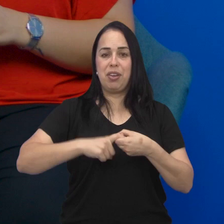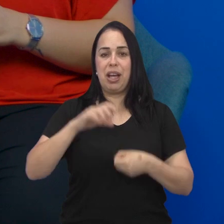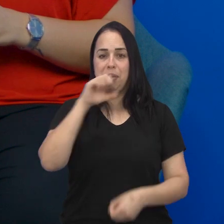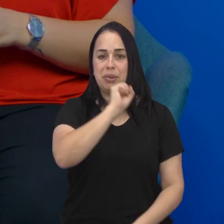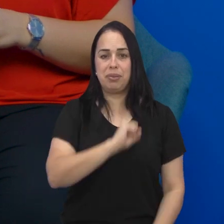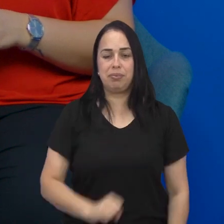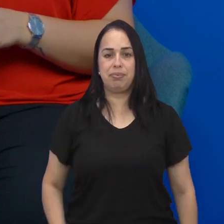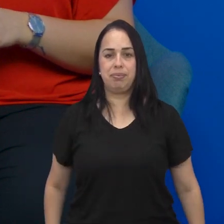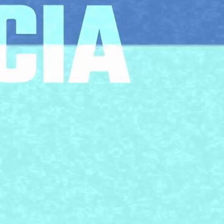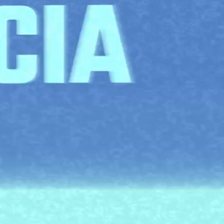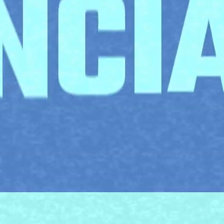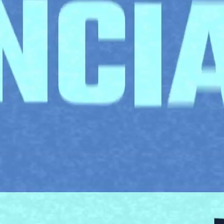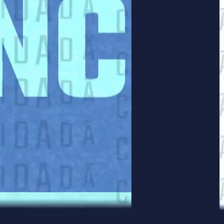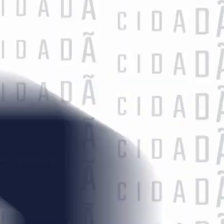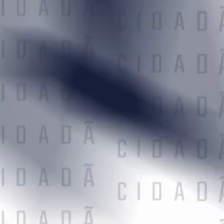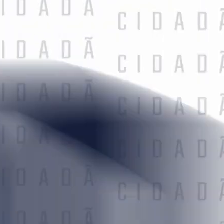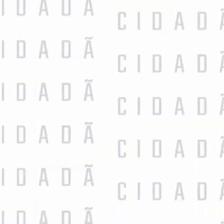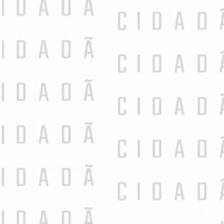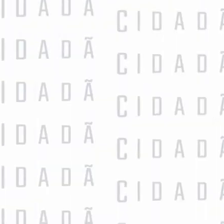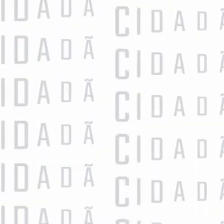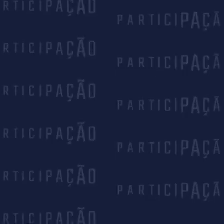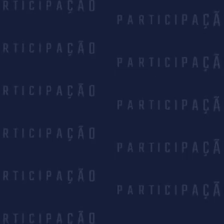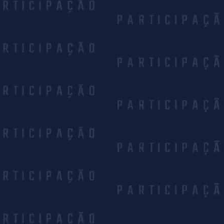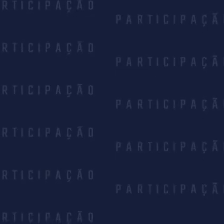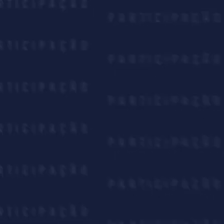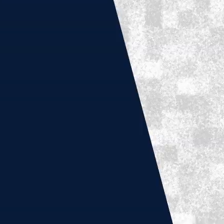intervalo e a gente já volta.